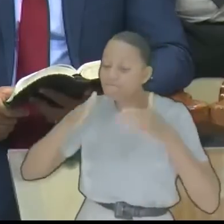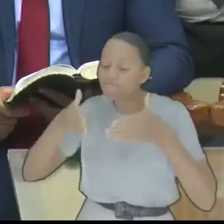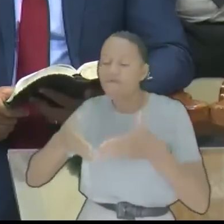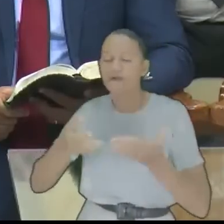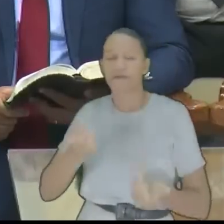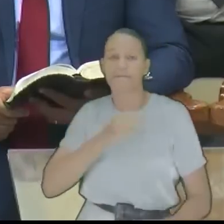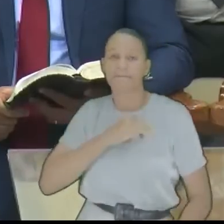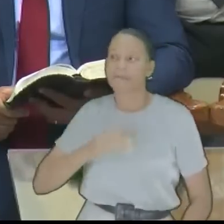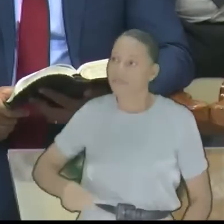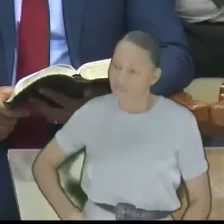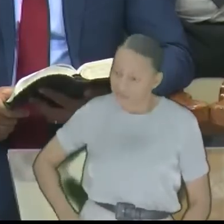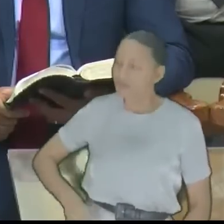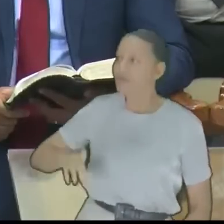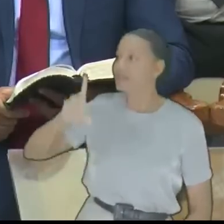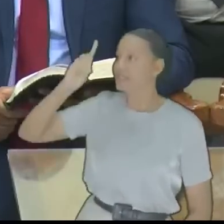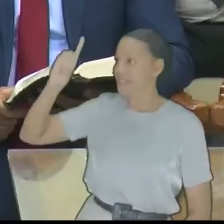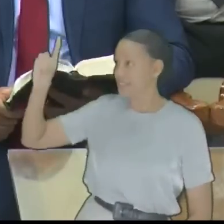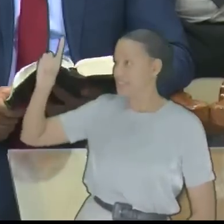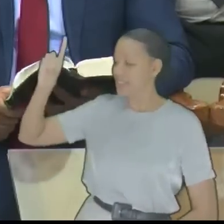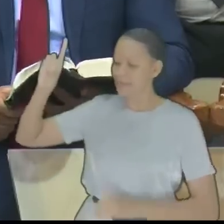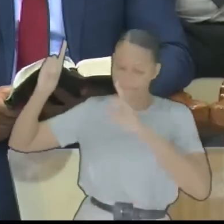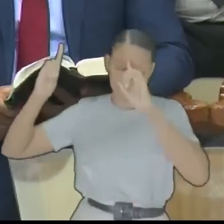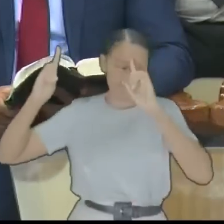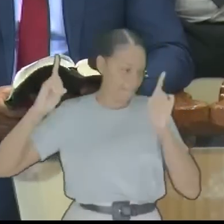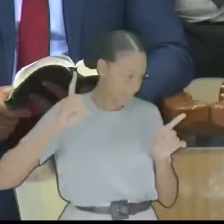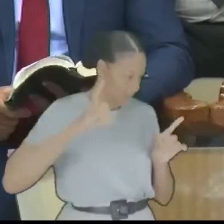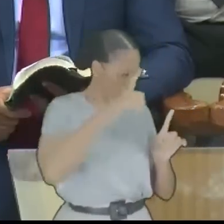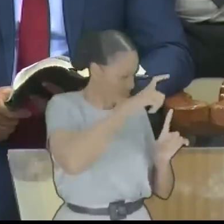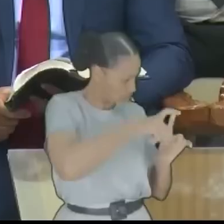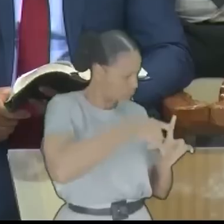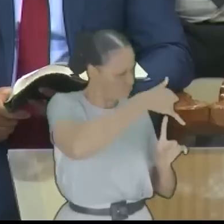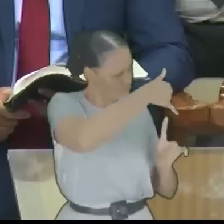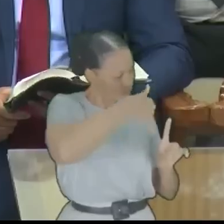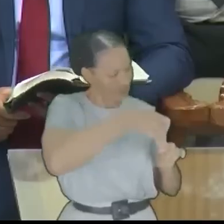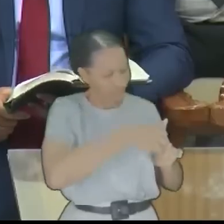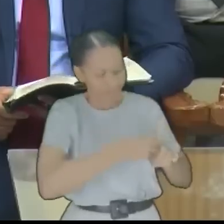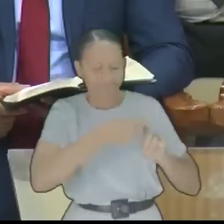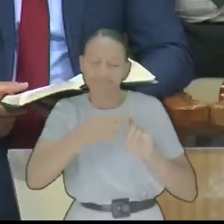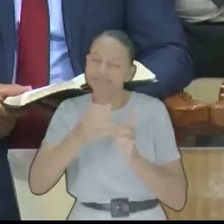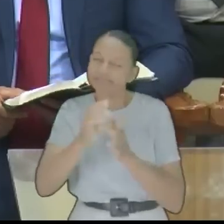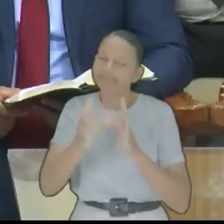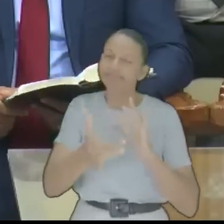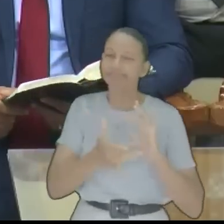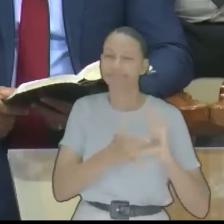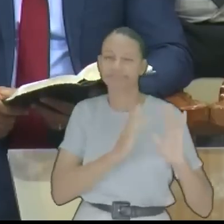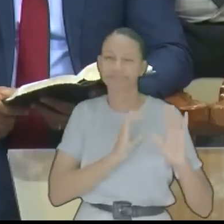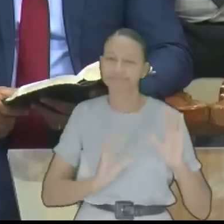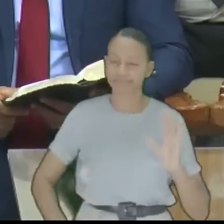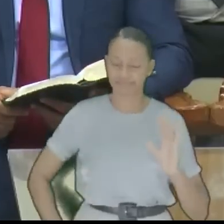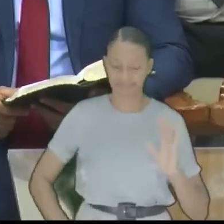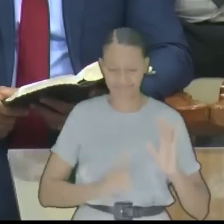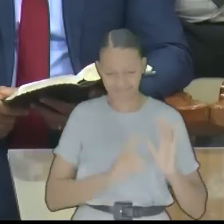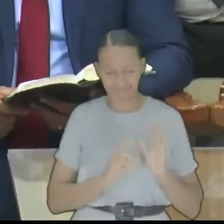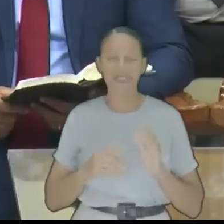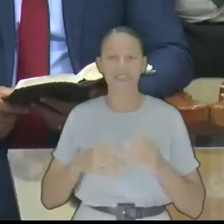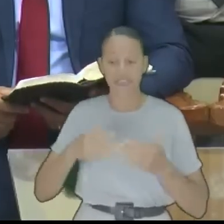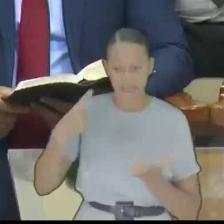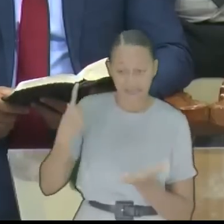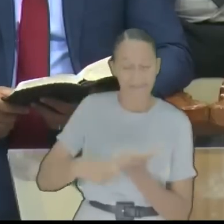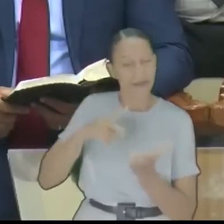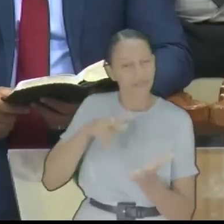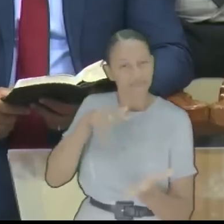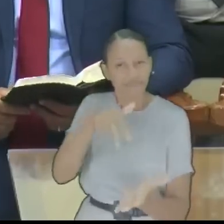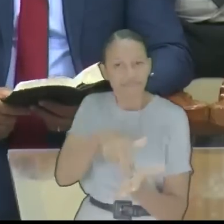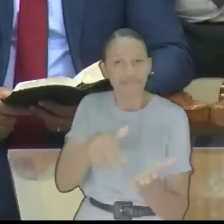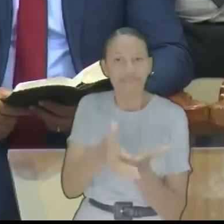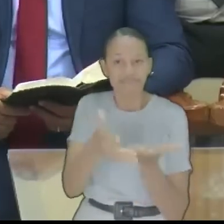ao enviado, ao ungido de Deus, o Cristo que havia de vir. E irmãos, e aqui